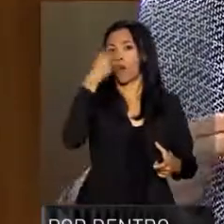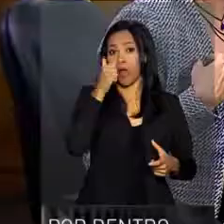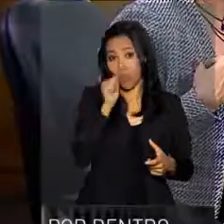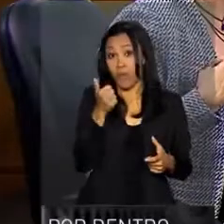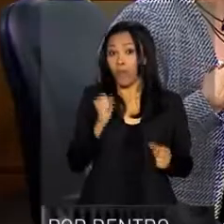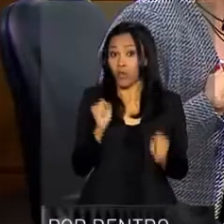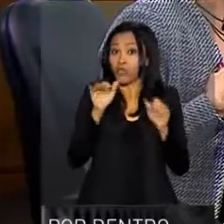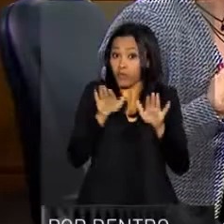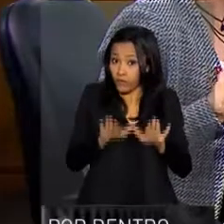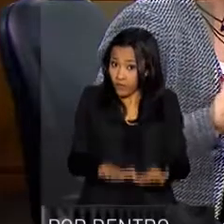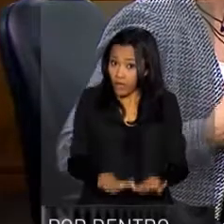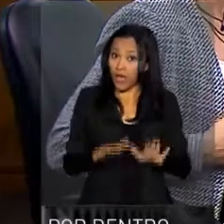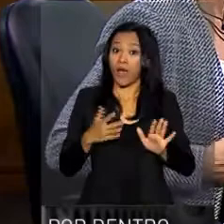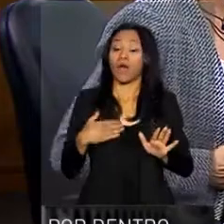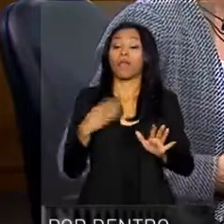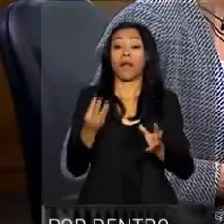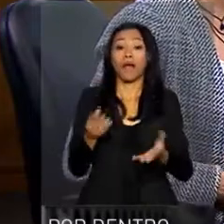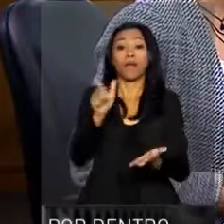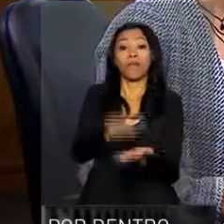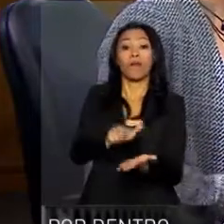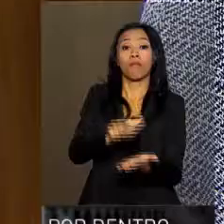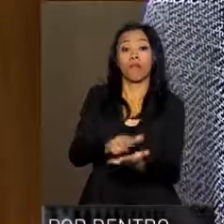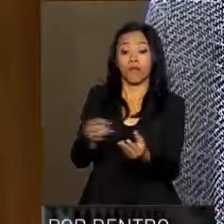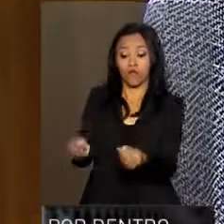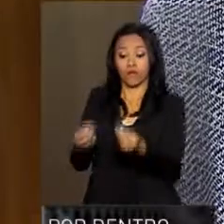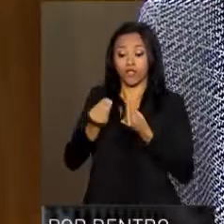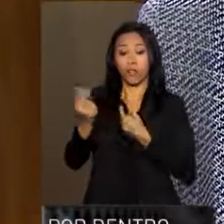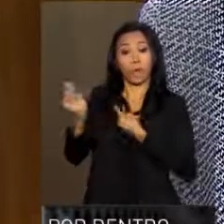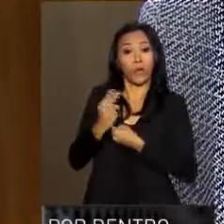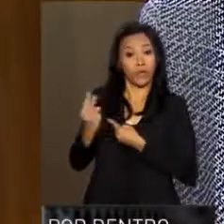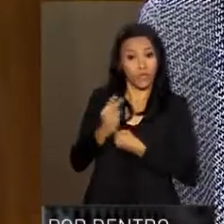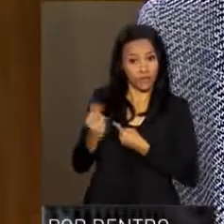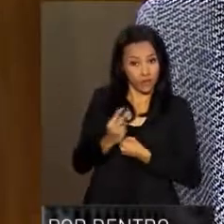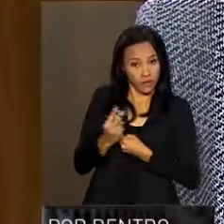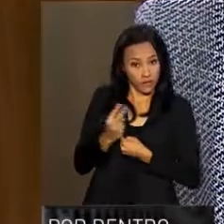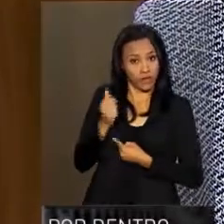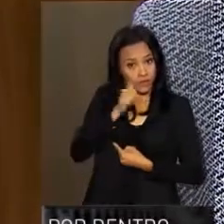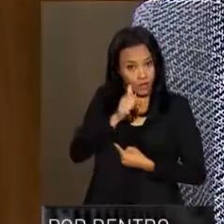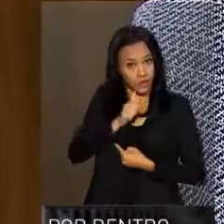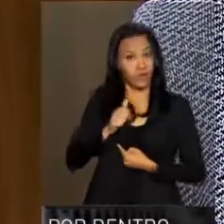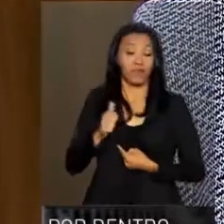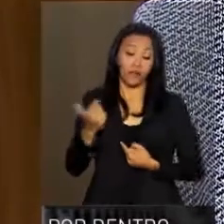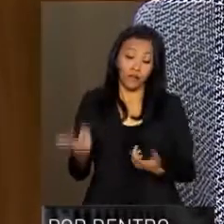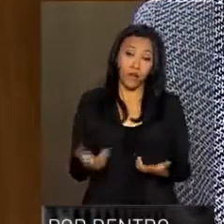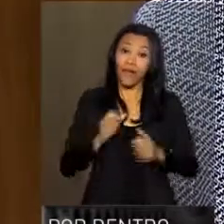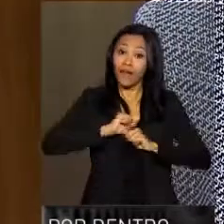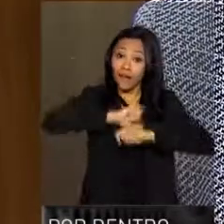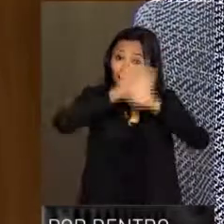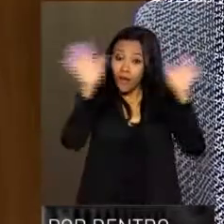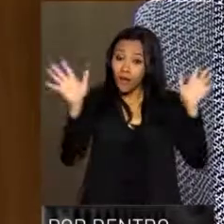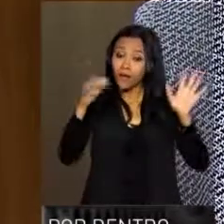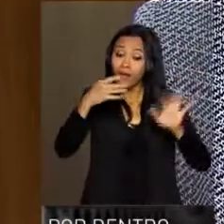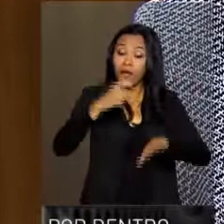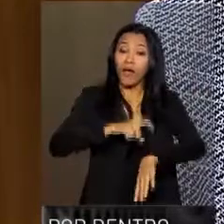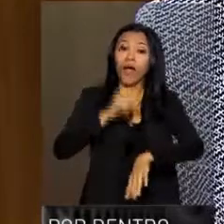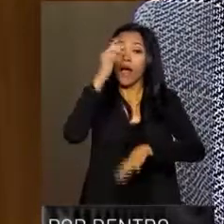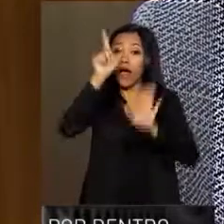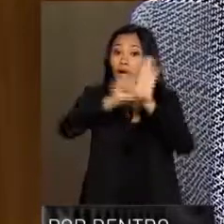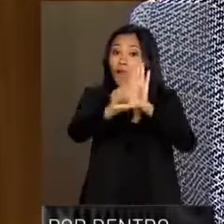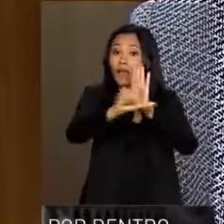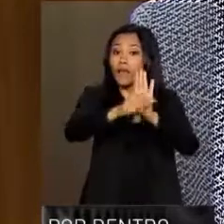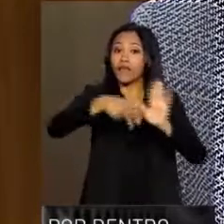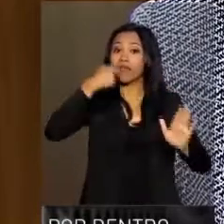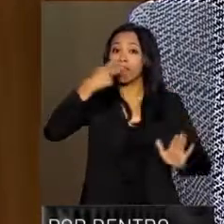que se dê a medida protetiva e aí a medida protetiva é muito claro a lei diz que há 48 horas mas nós temos lugares do